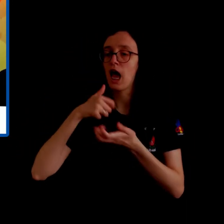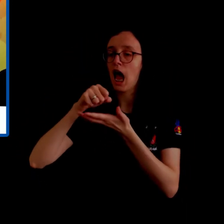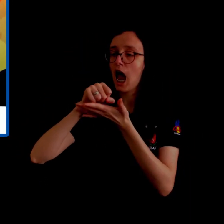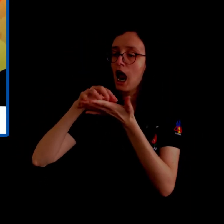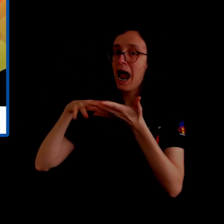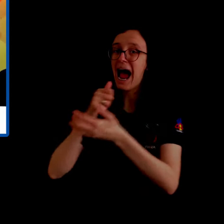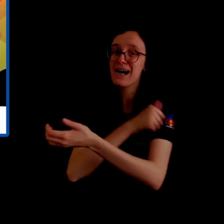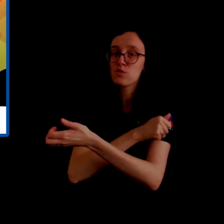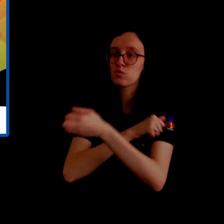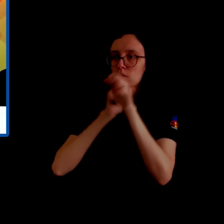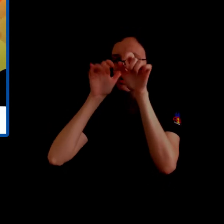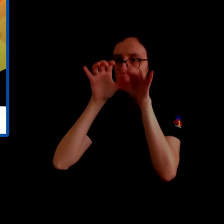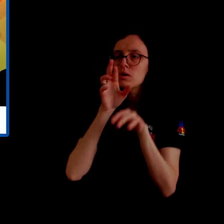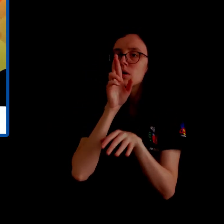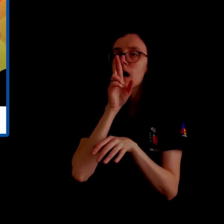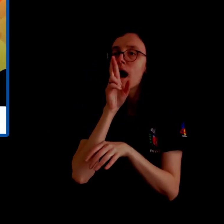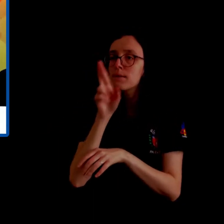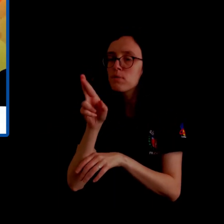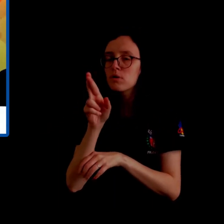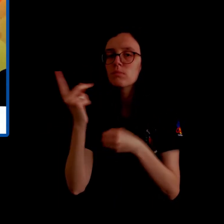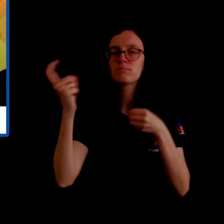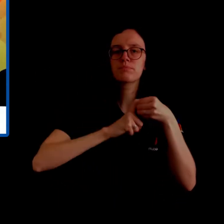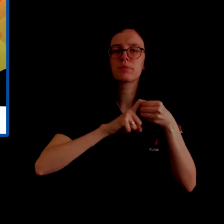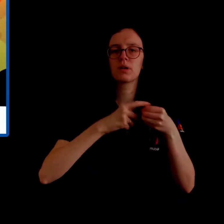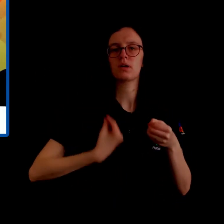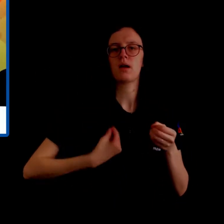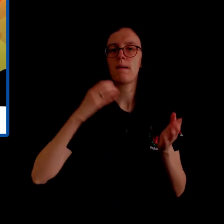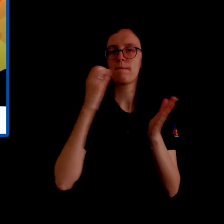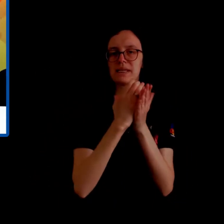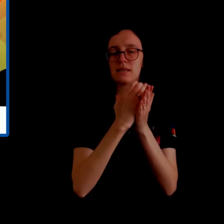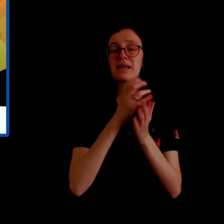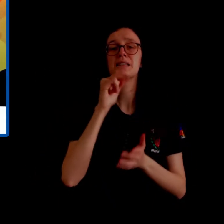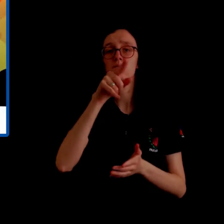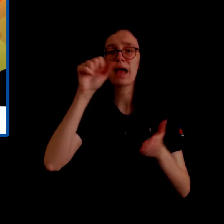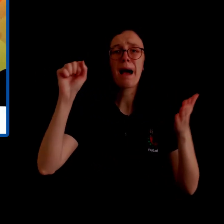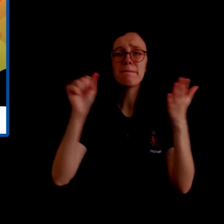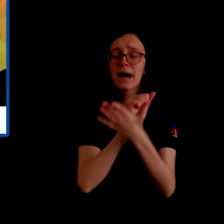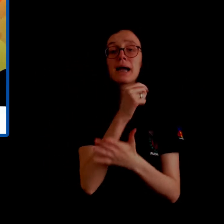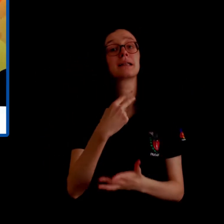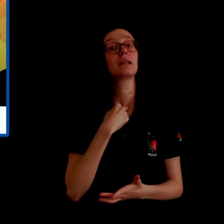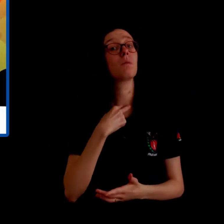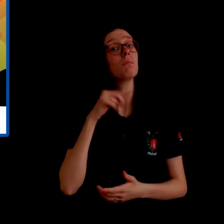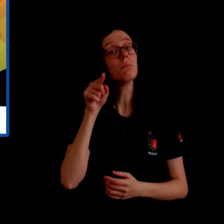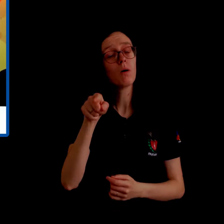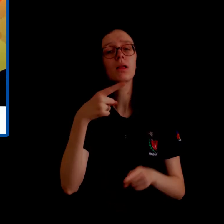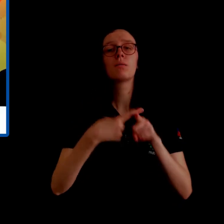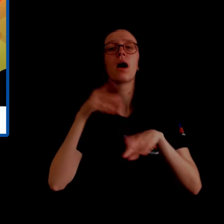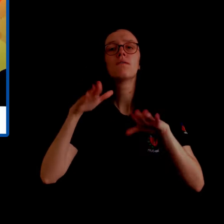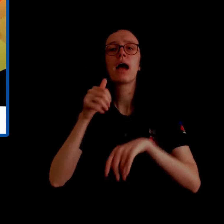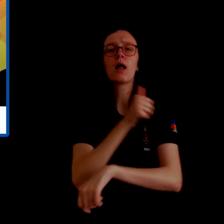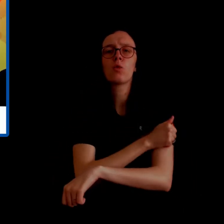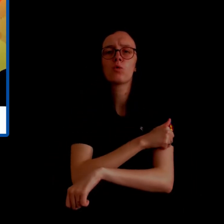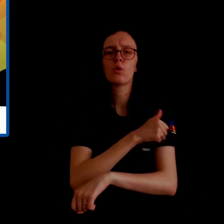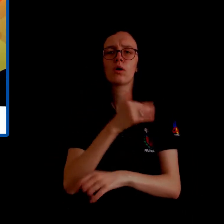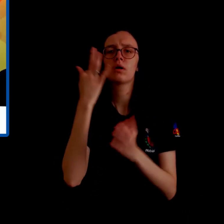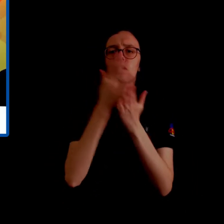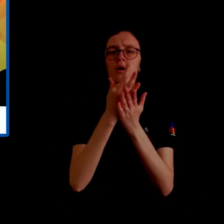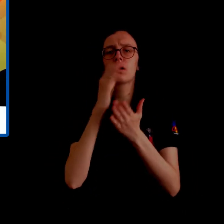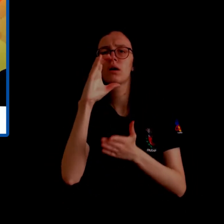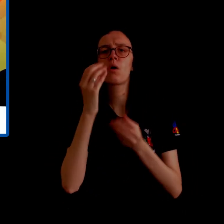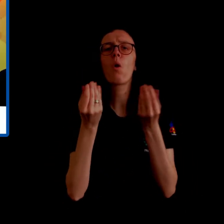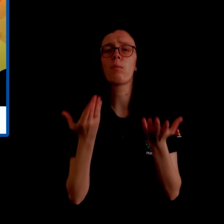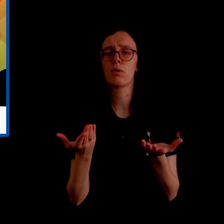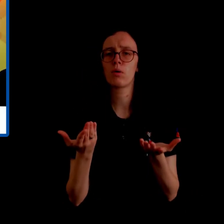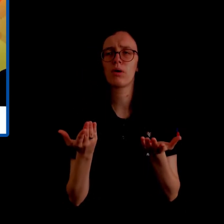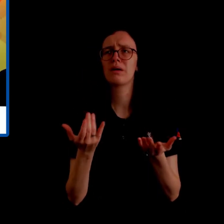realizar. Se você apagar, a gente pode ter problema em colocar a presença para o aluno. Nossa,